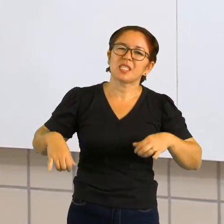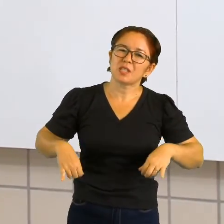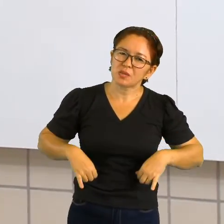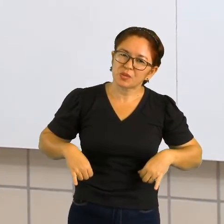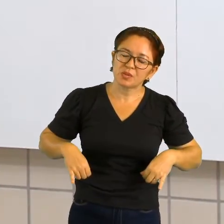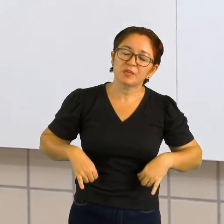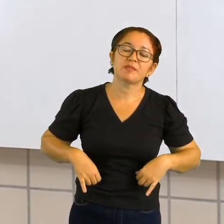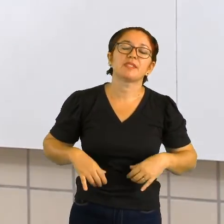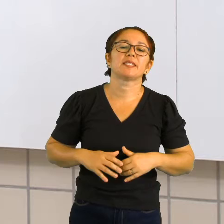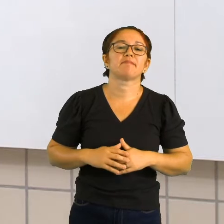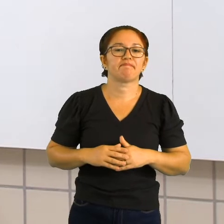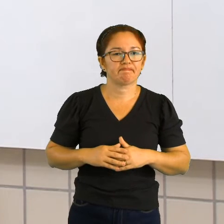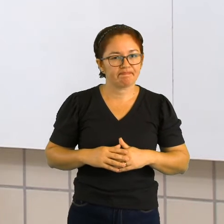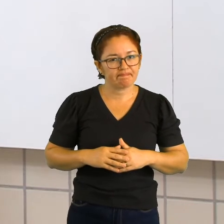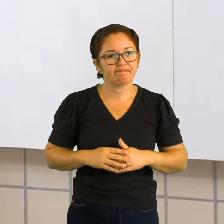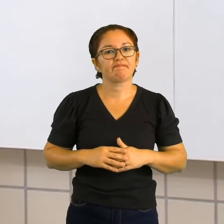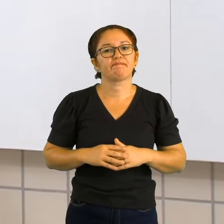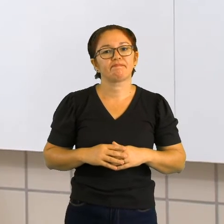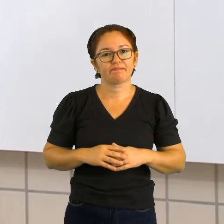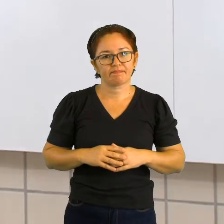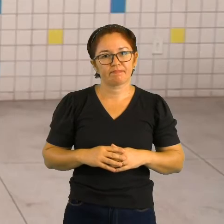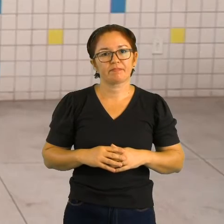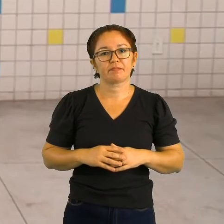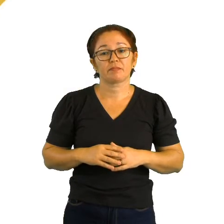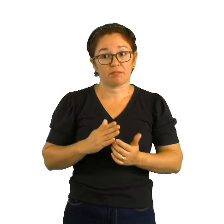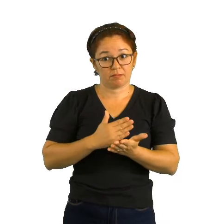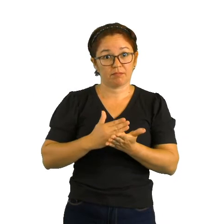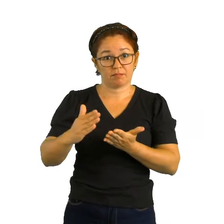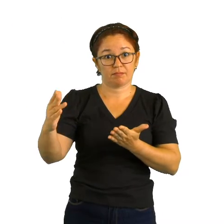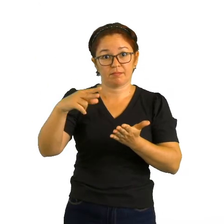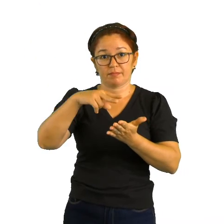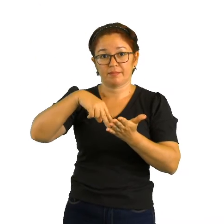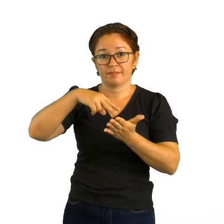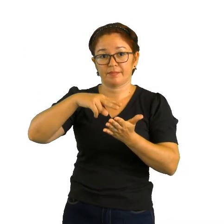da história, ok? Vamos para a leitura.